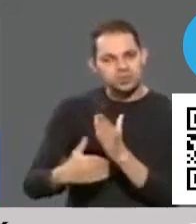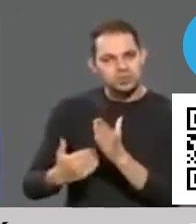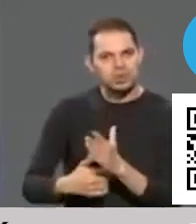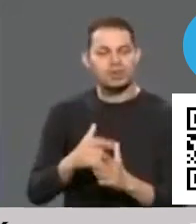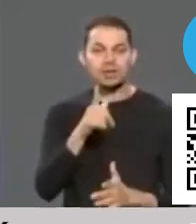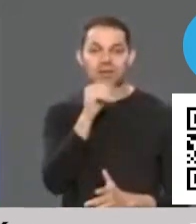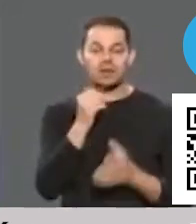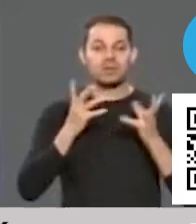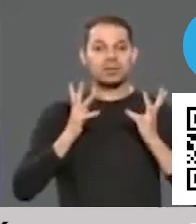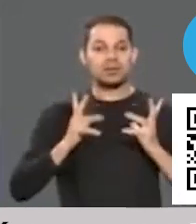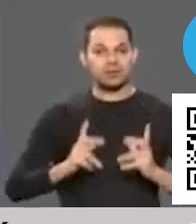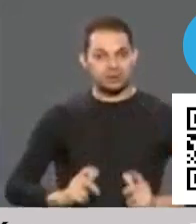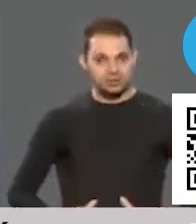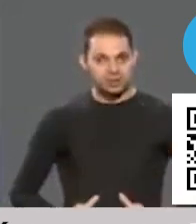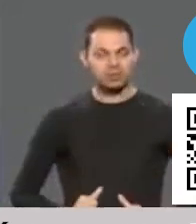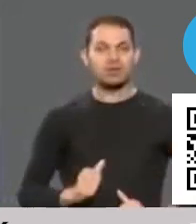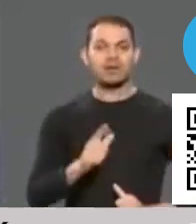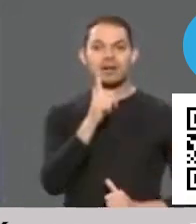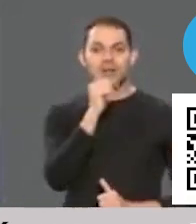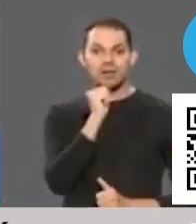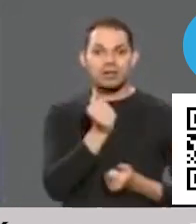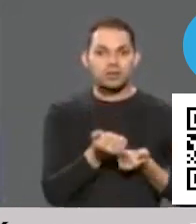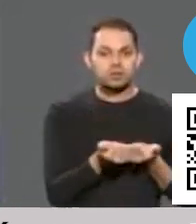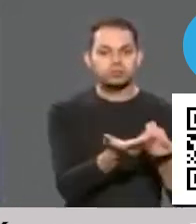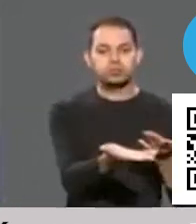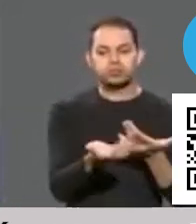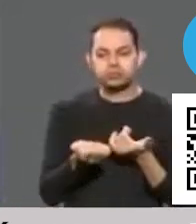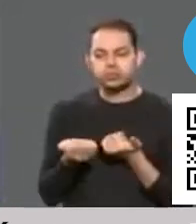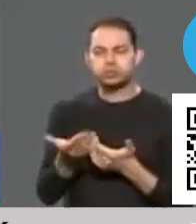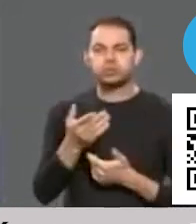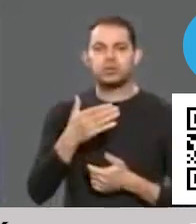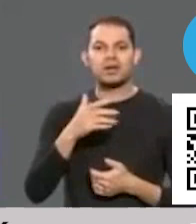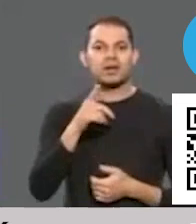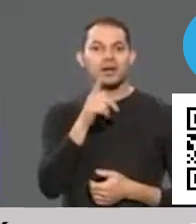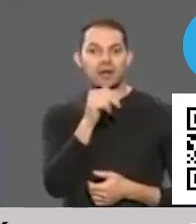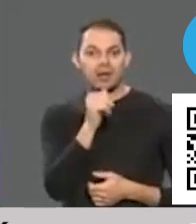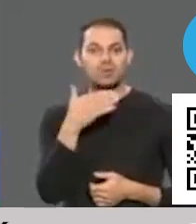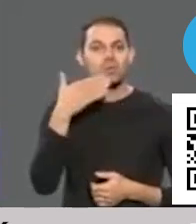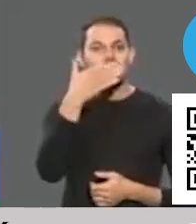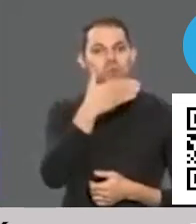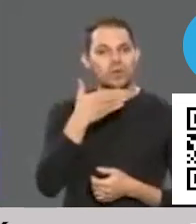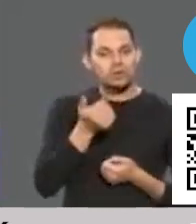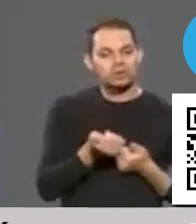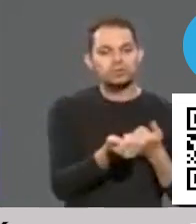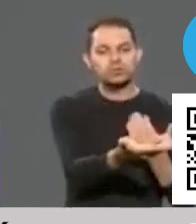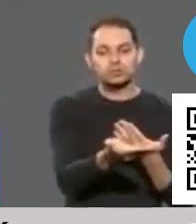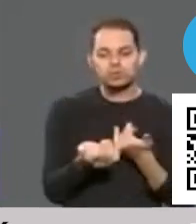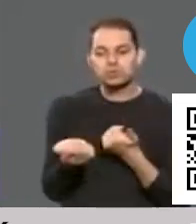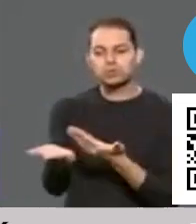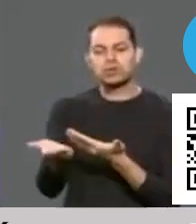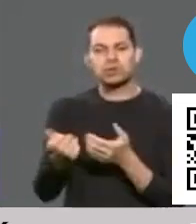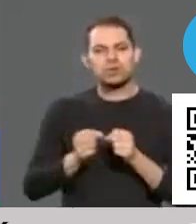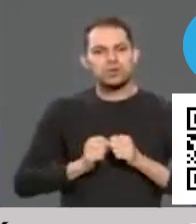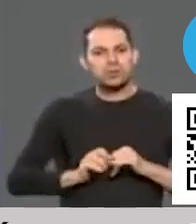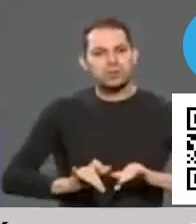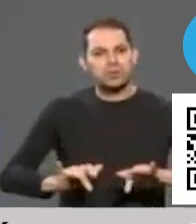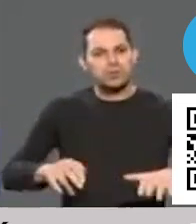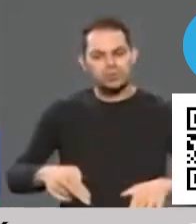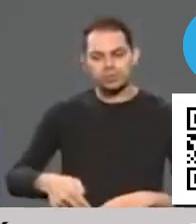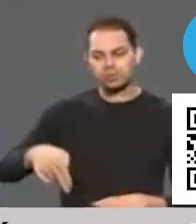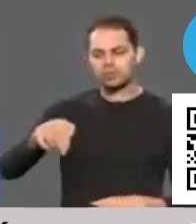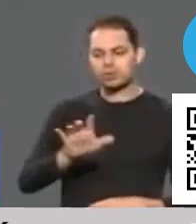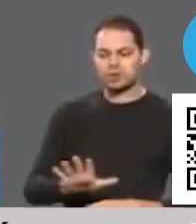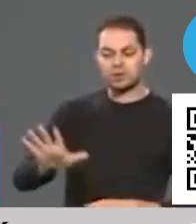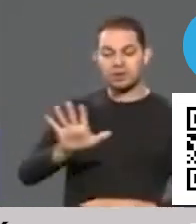como já levando a água doce, é o programa Água Doce, e isso já está sendo disseminado pelo Nordeste, pessoas